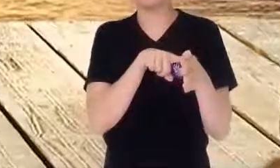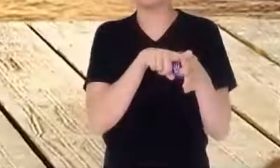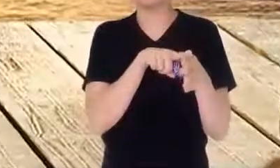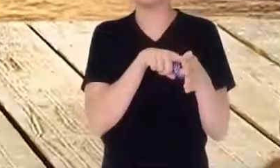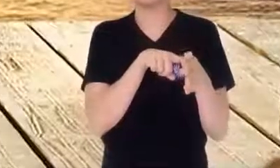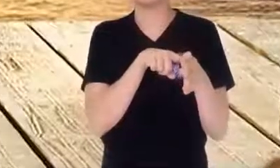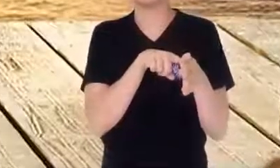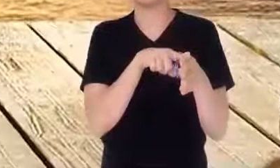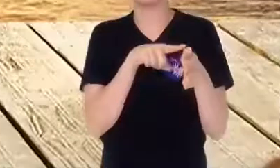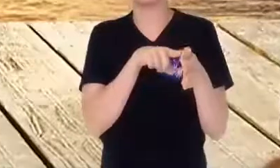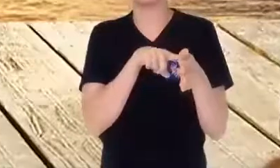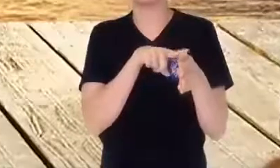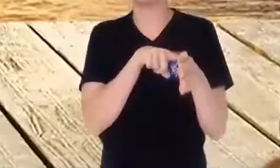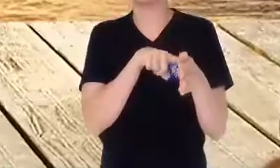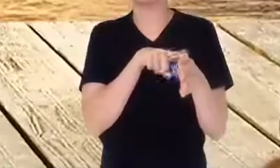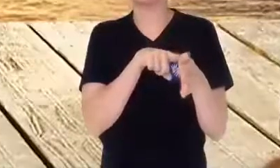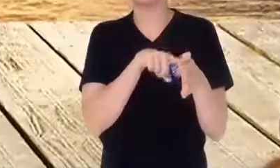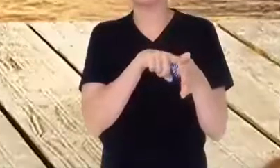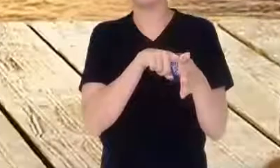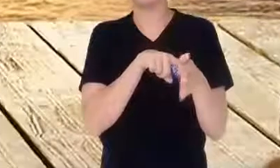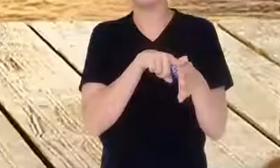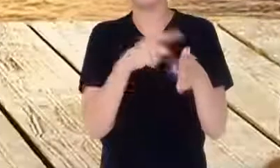Popa. Proa.